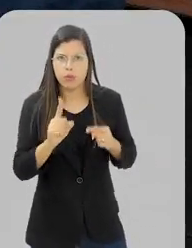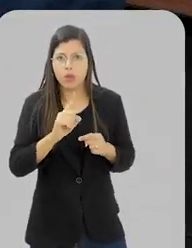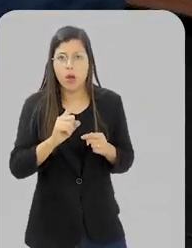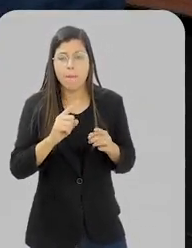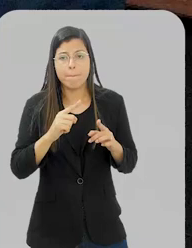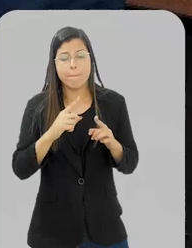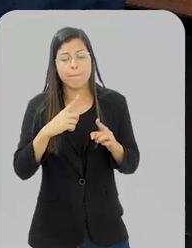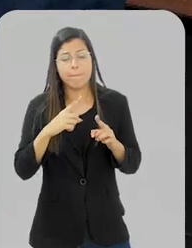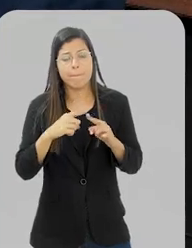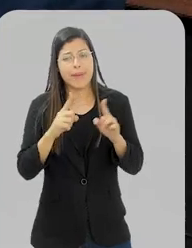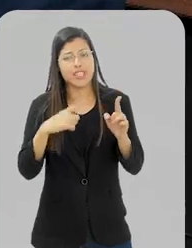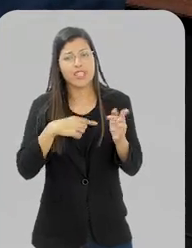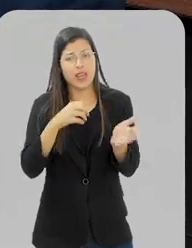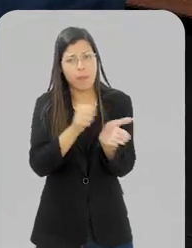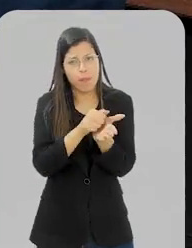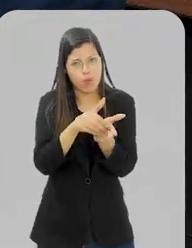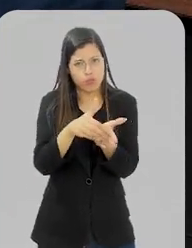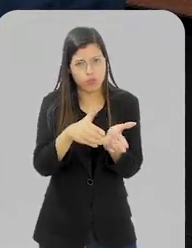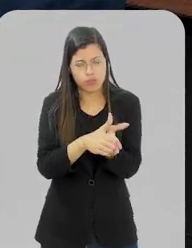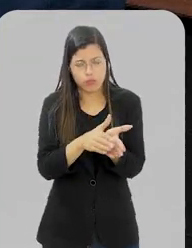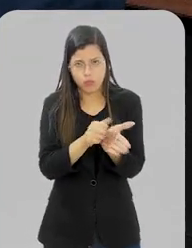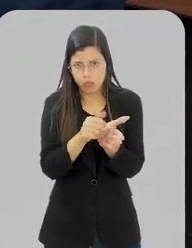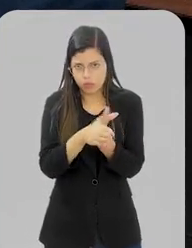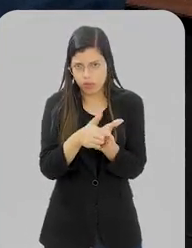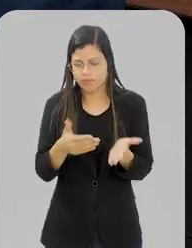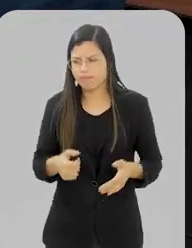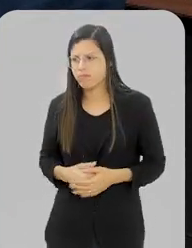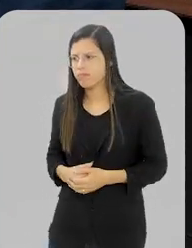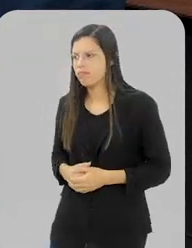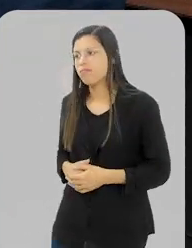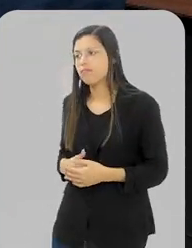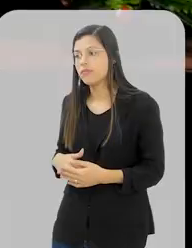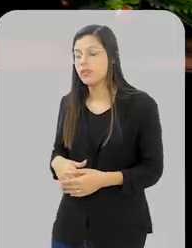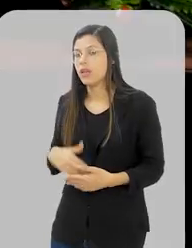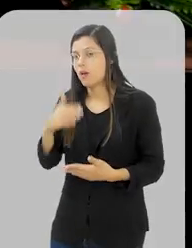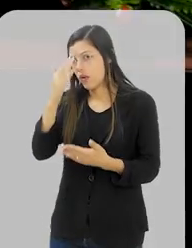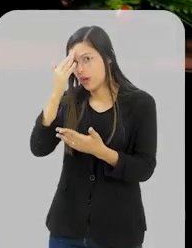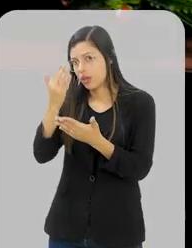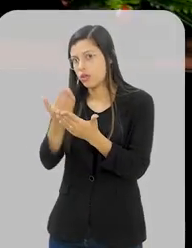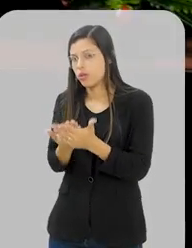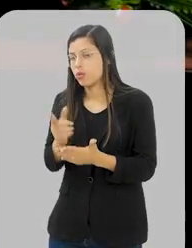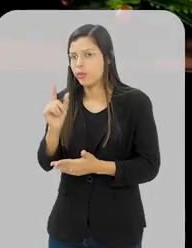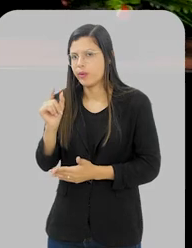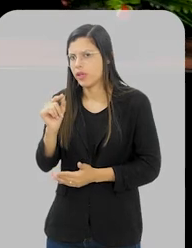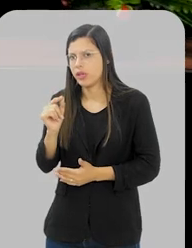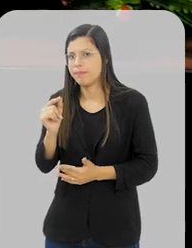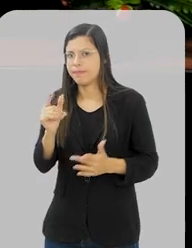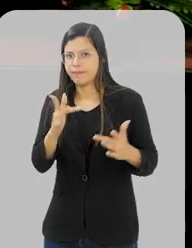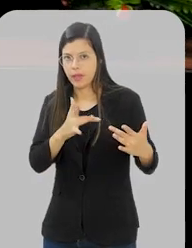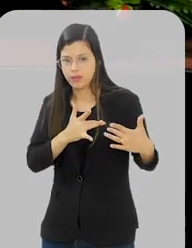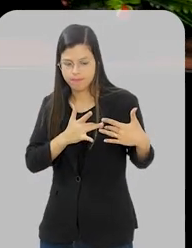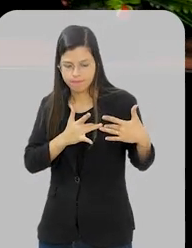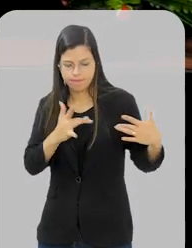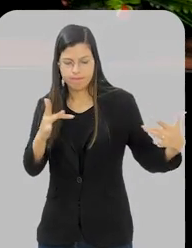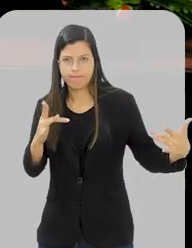botou multa é eu acho o seguinte eu acho que a solidariedade humana